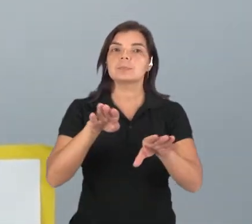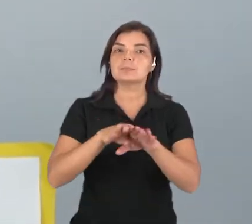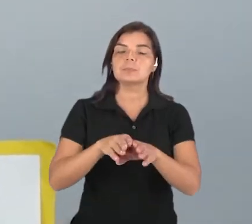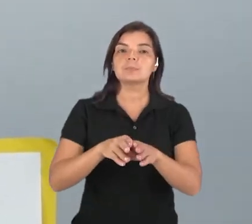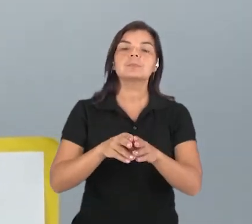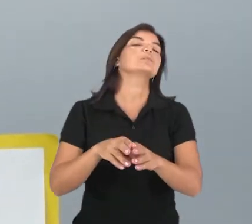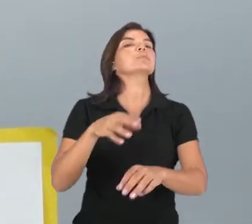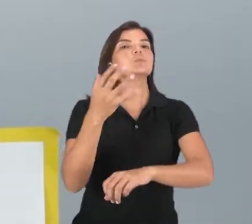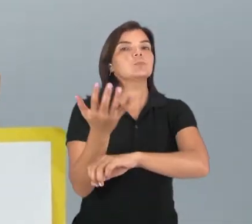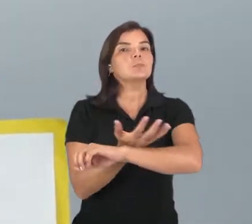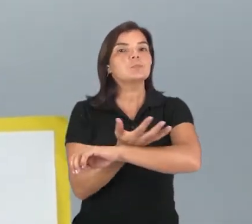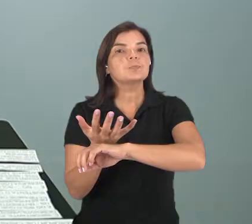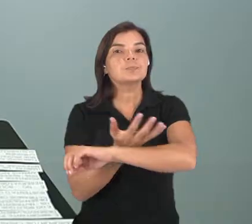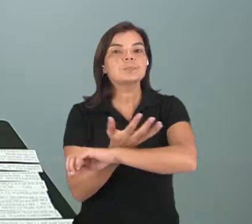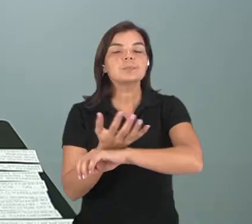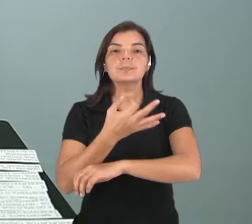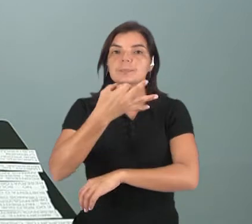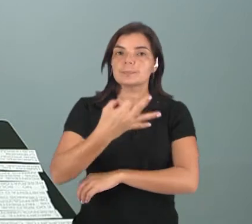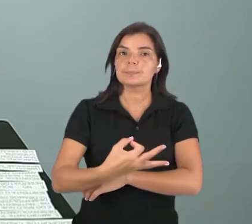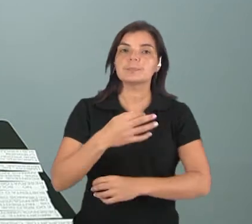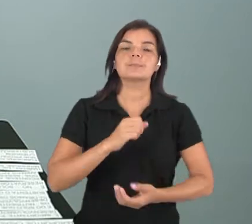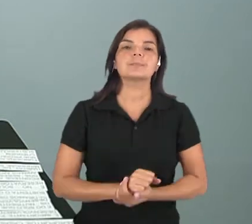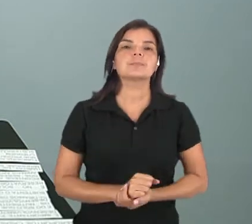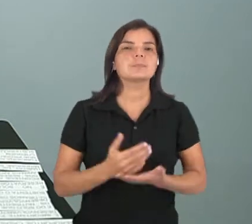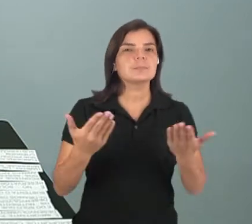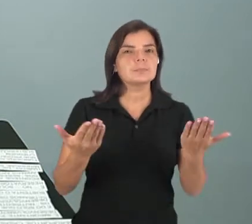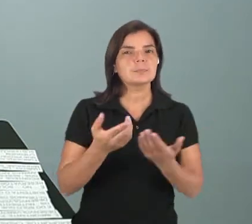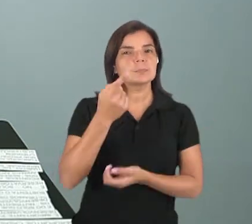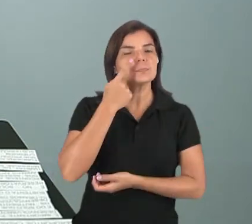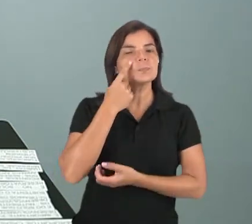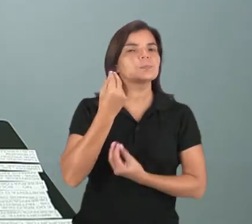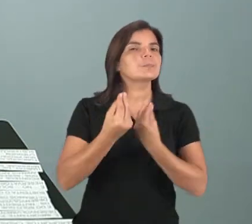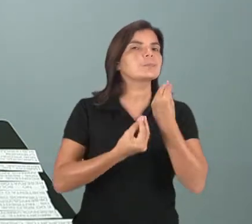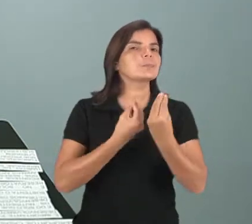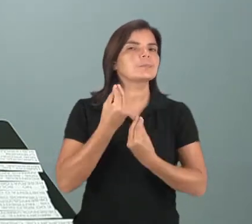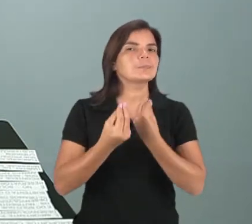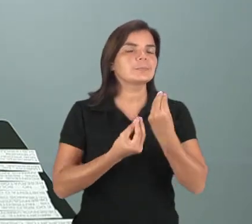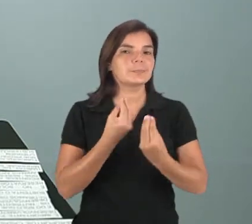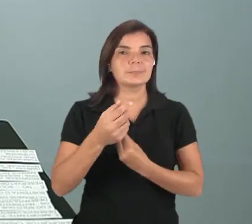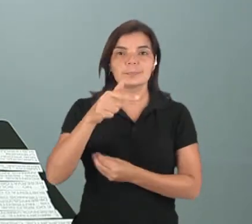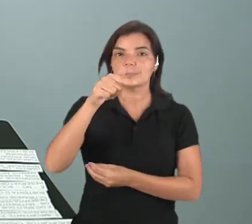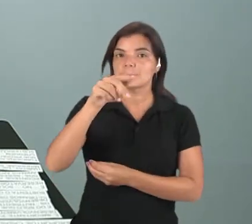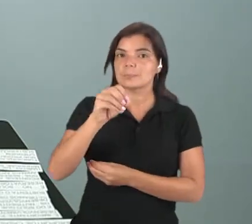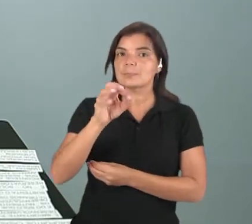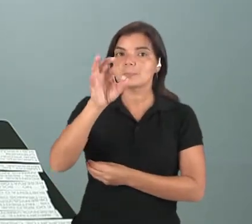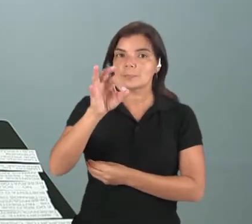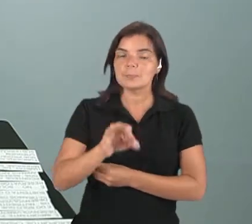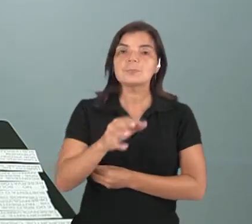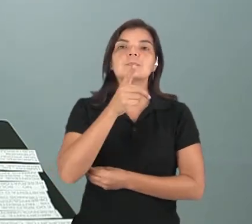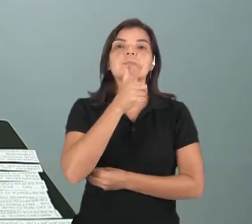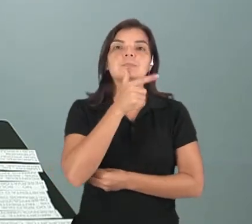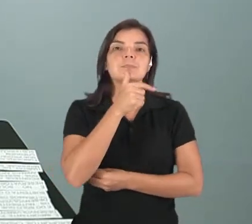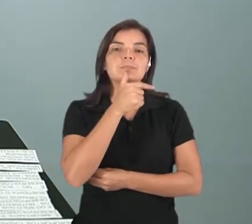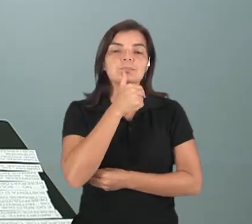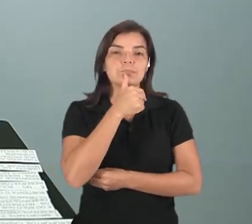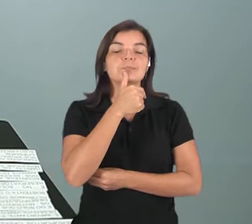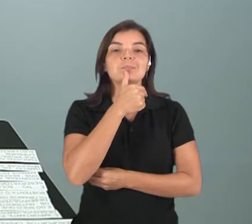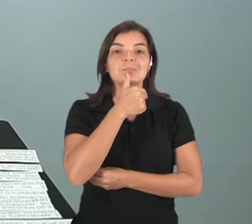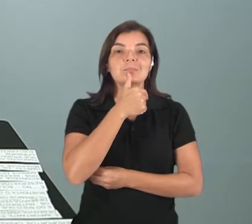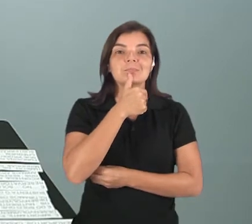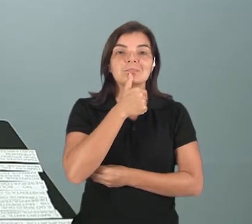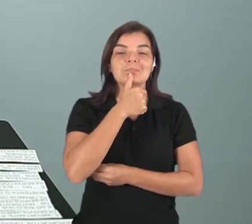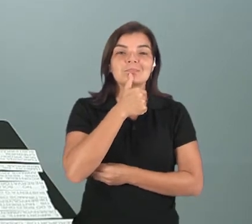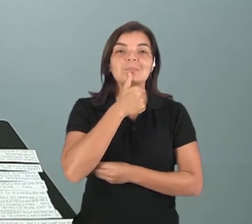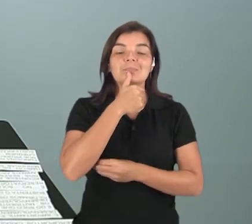as plantas, certo? Agora, vamos ver de que forma esse 70% de água está